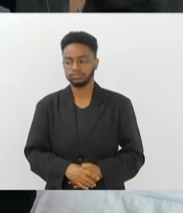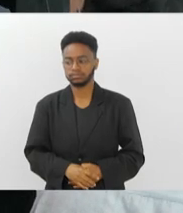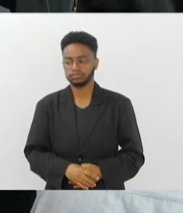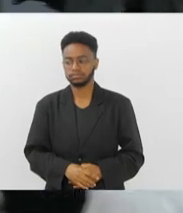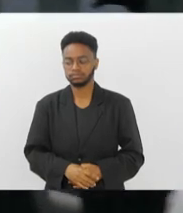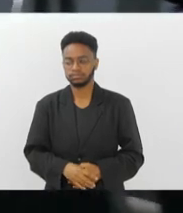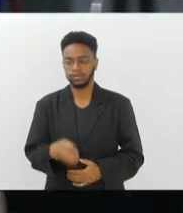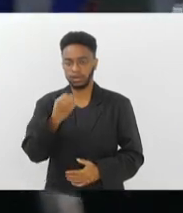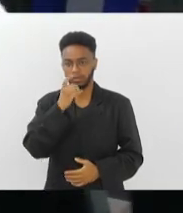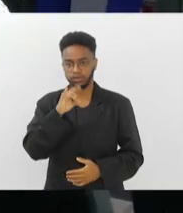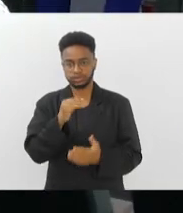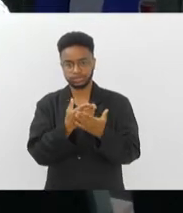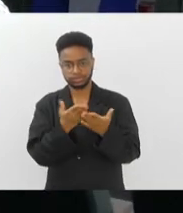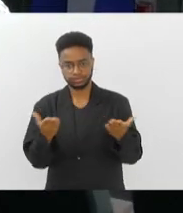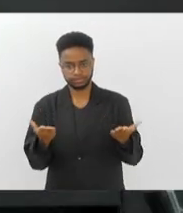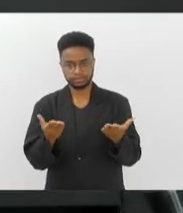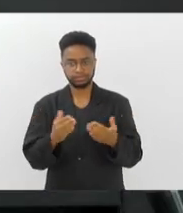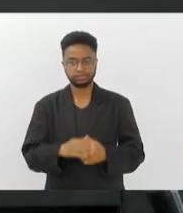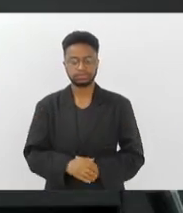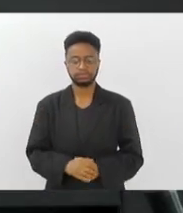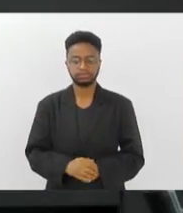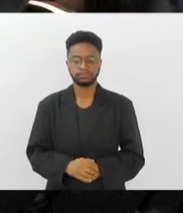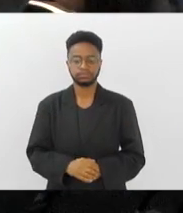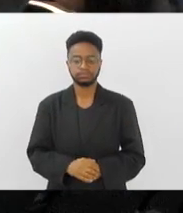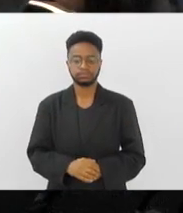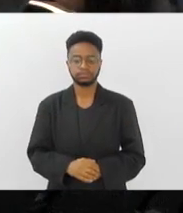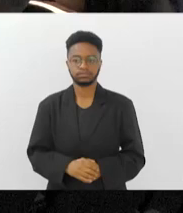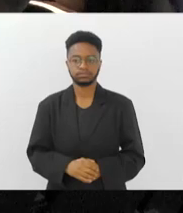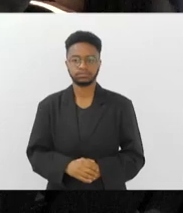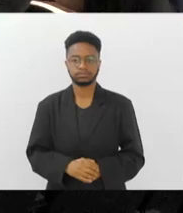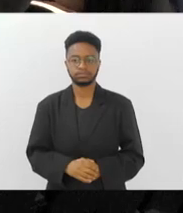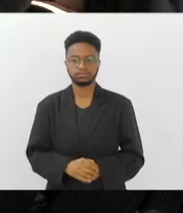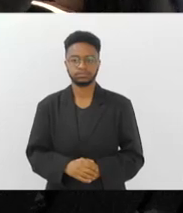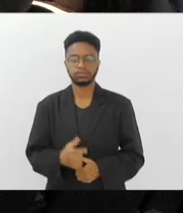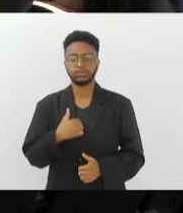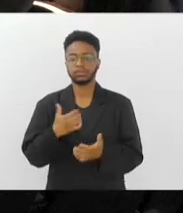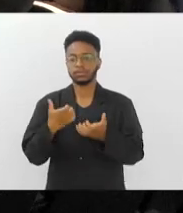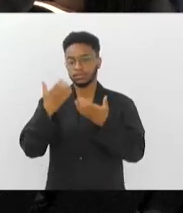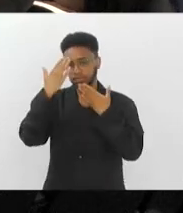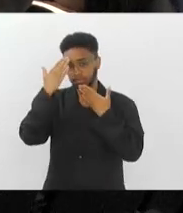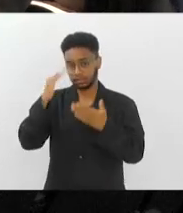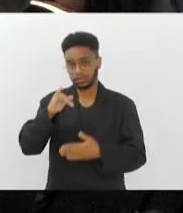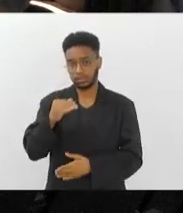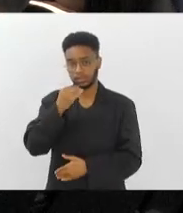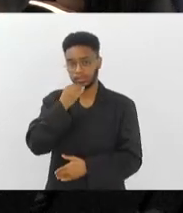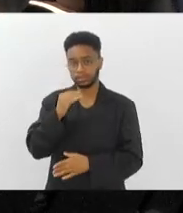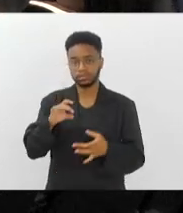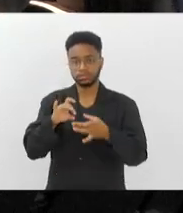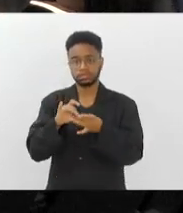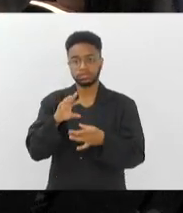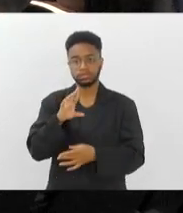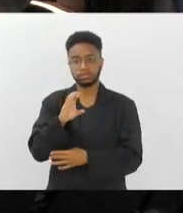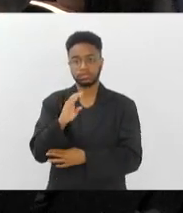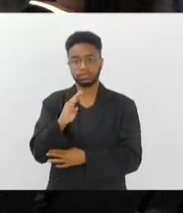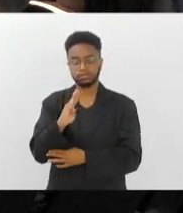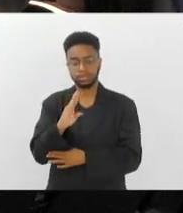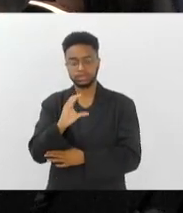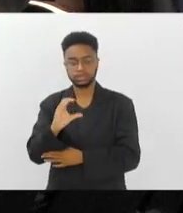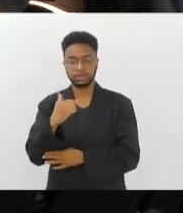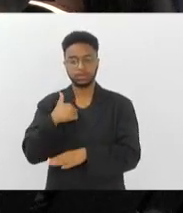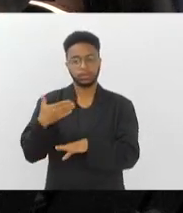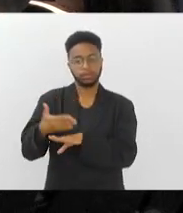Bom dia a todos. Eu gostaria de agradecer a oportunidade que a RBC está tendo de estar aqui